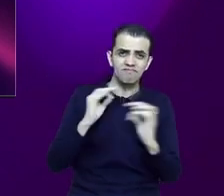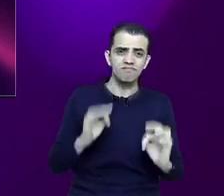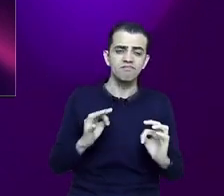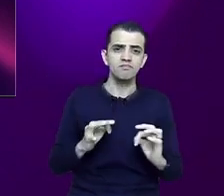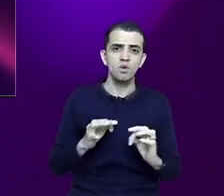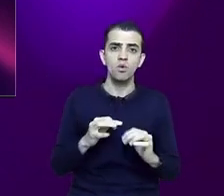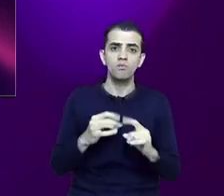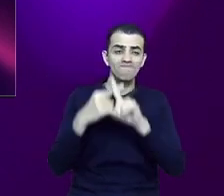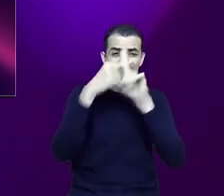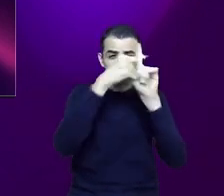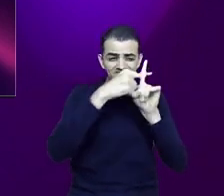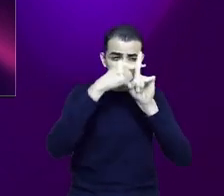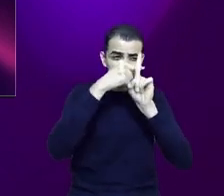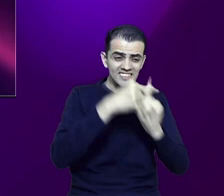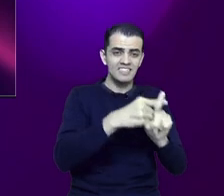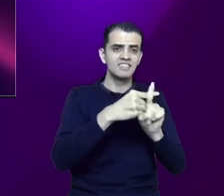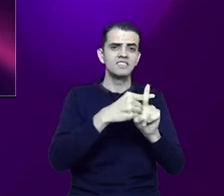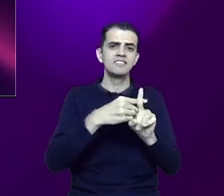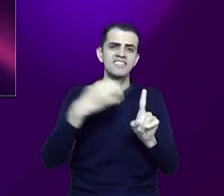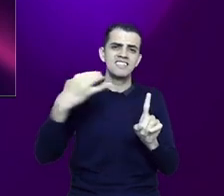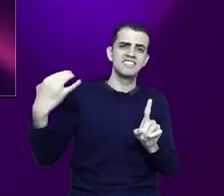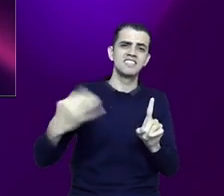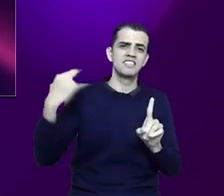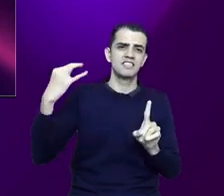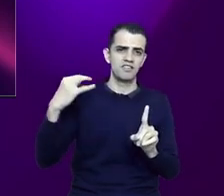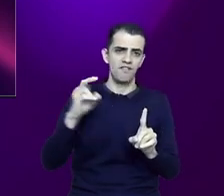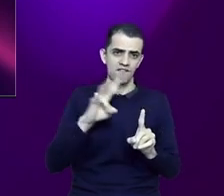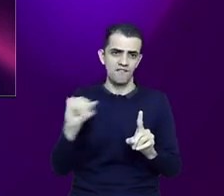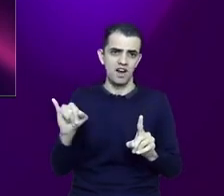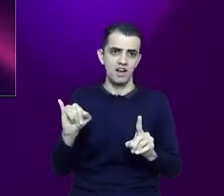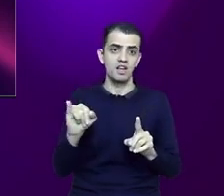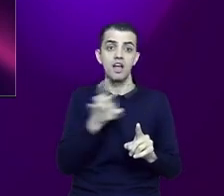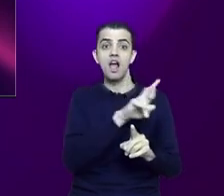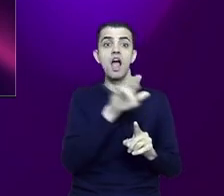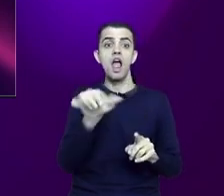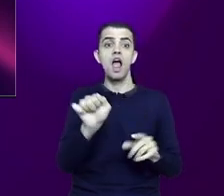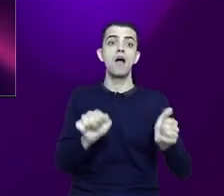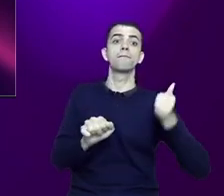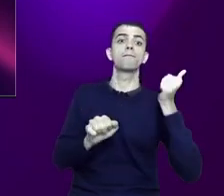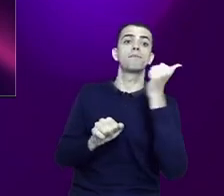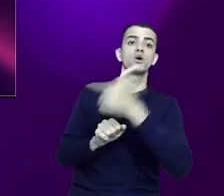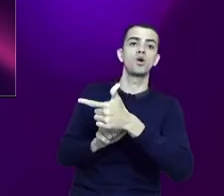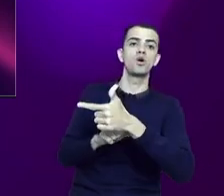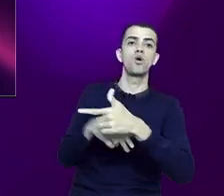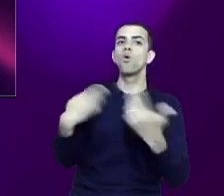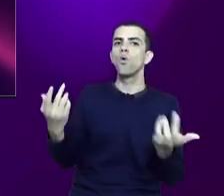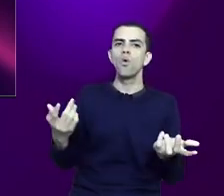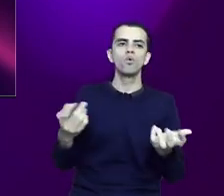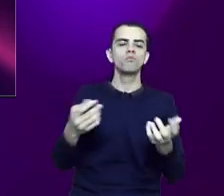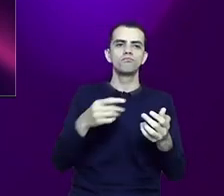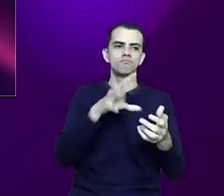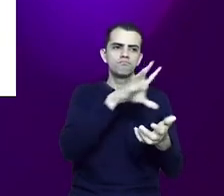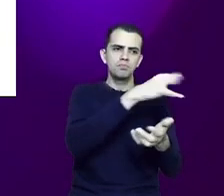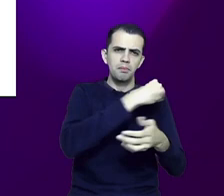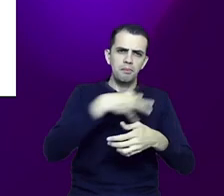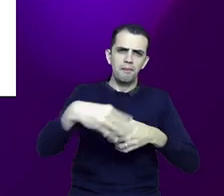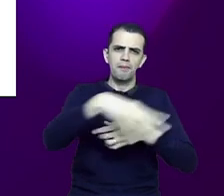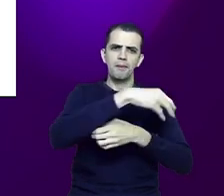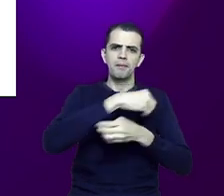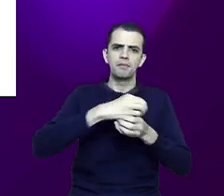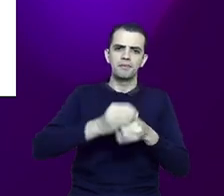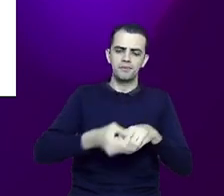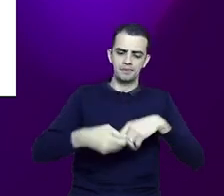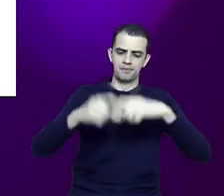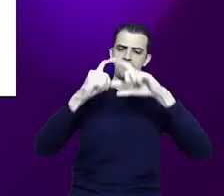que uma realidade aumentada, ou mesmo modelos de impressão tridimensional? Então,